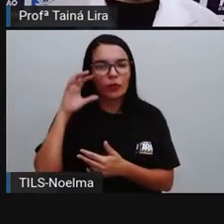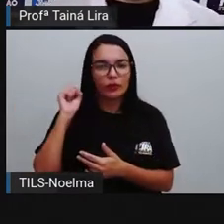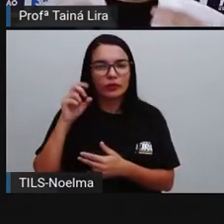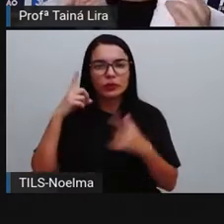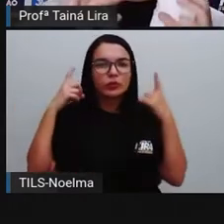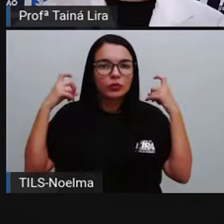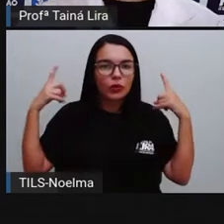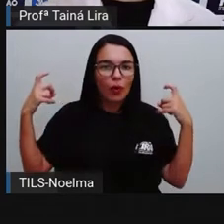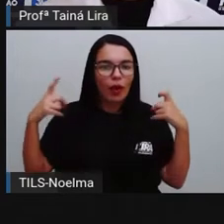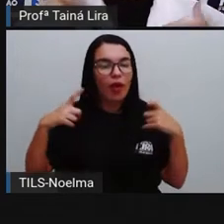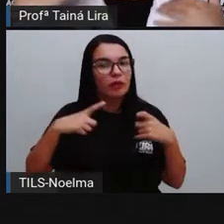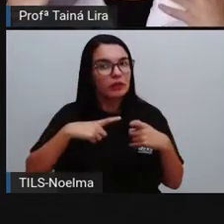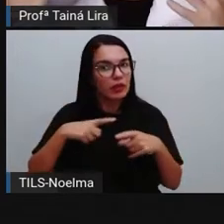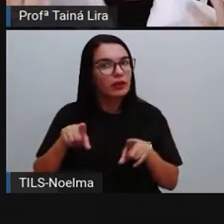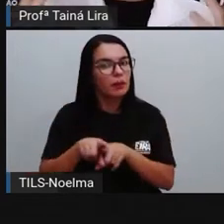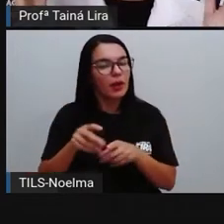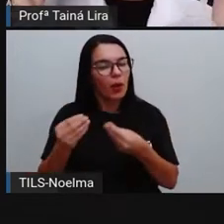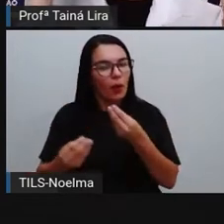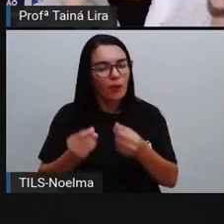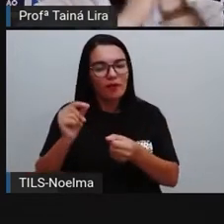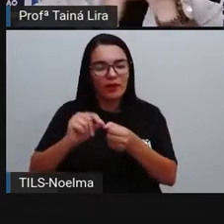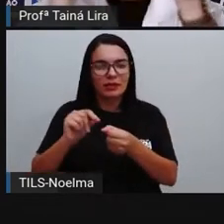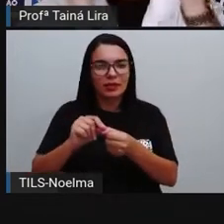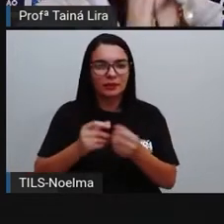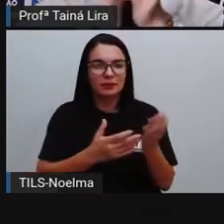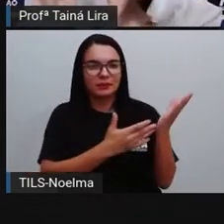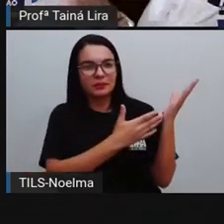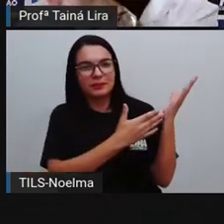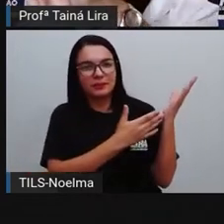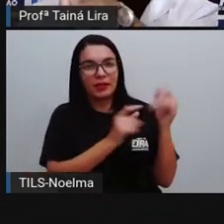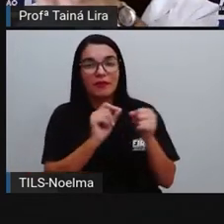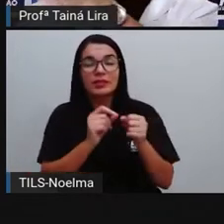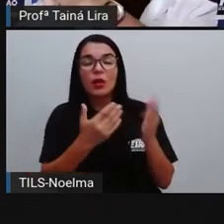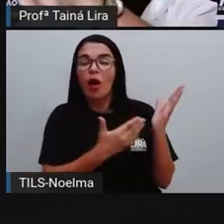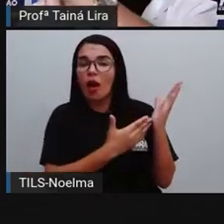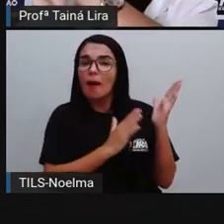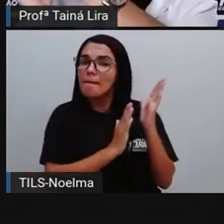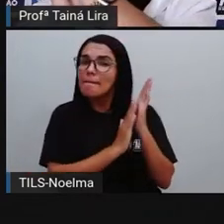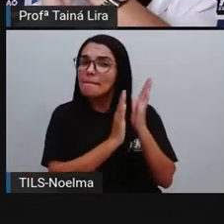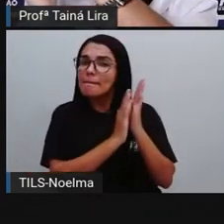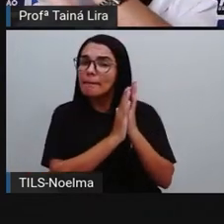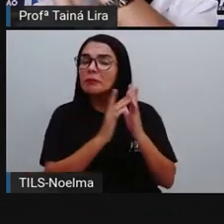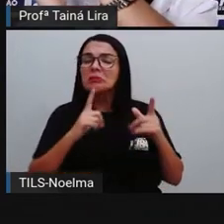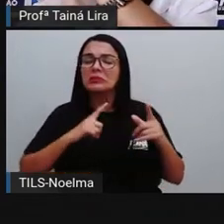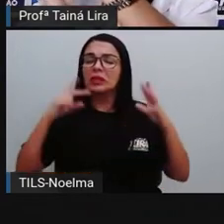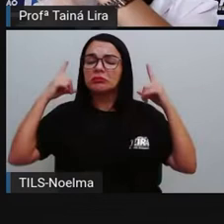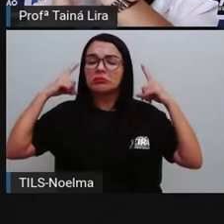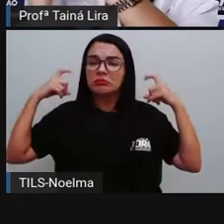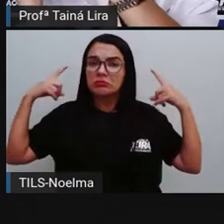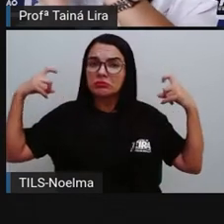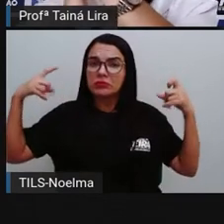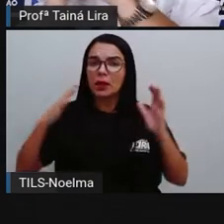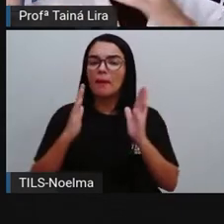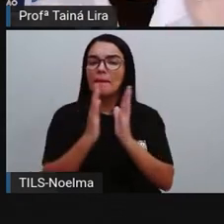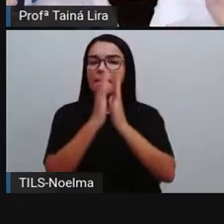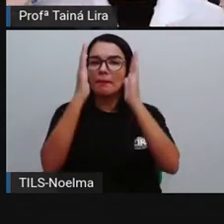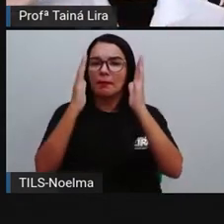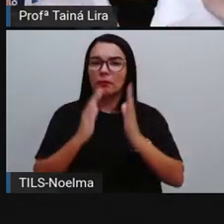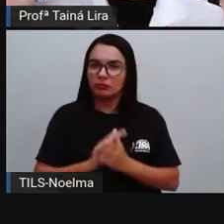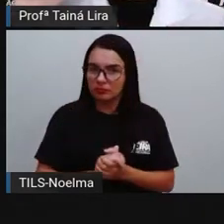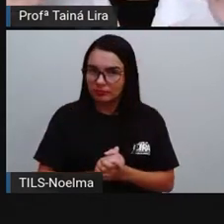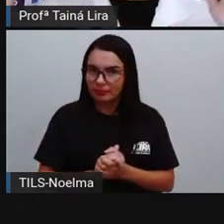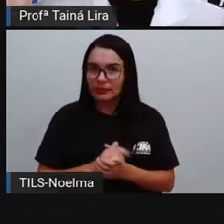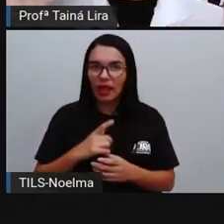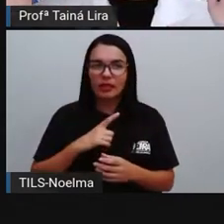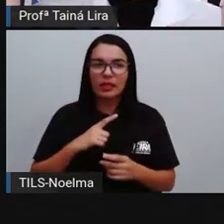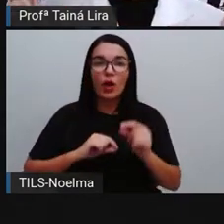tá e da gente também produzir o som ó a produzindo são aqui é o som da Palma